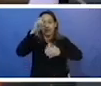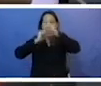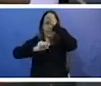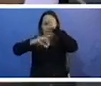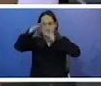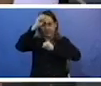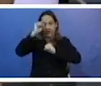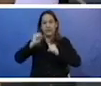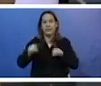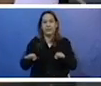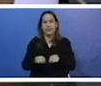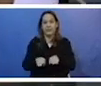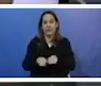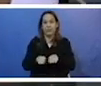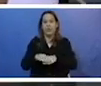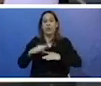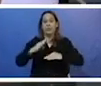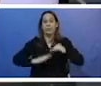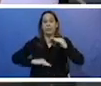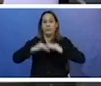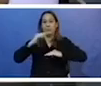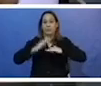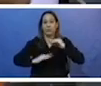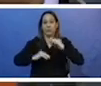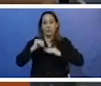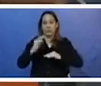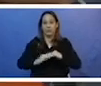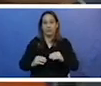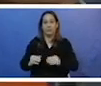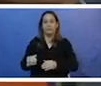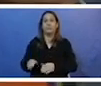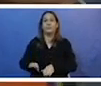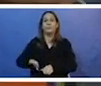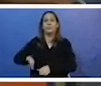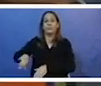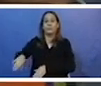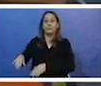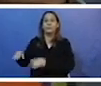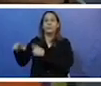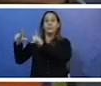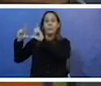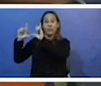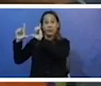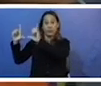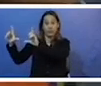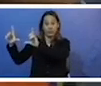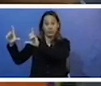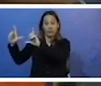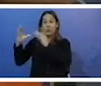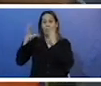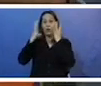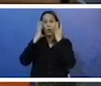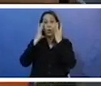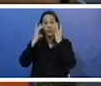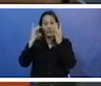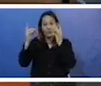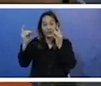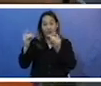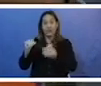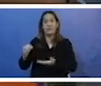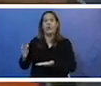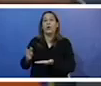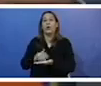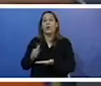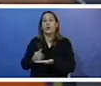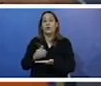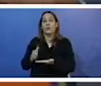essa arte. Observe a imagem reproduzida a seguir. Ela é a capa de um livro de cordel com